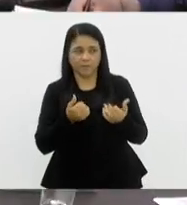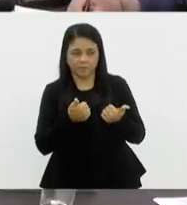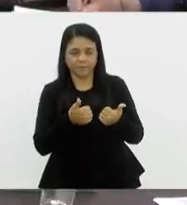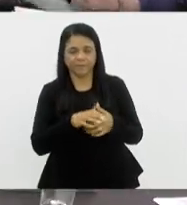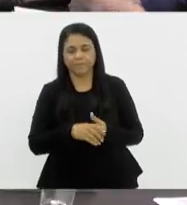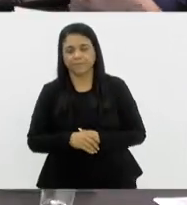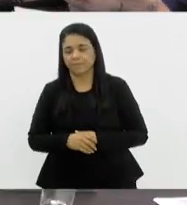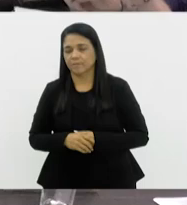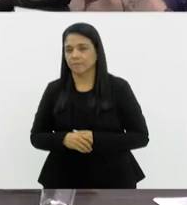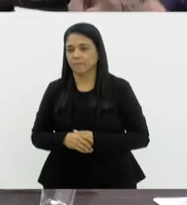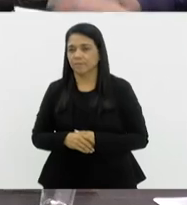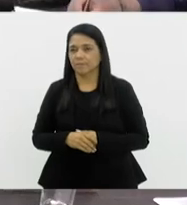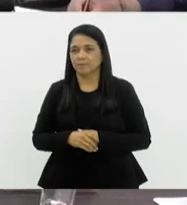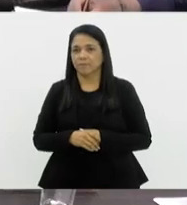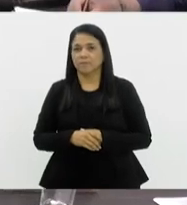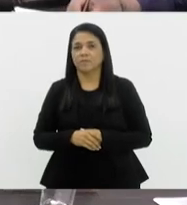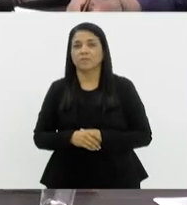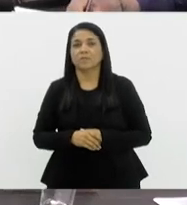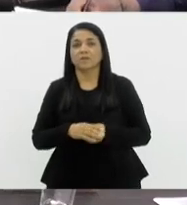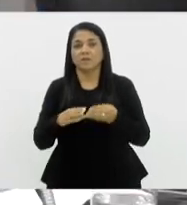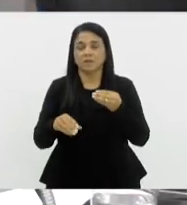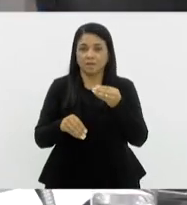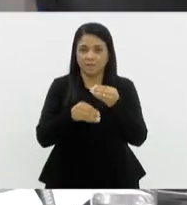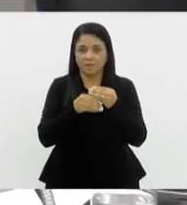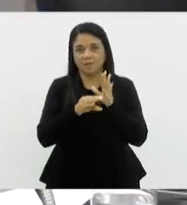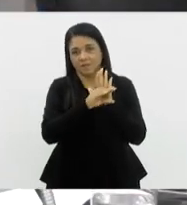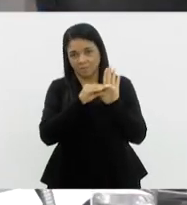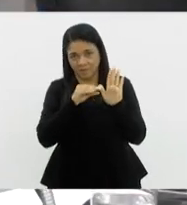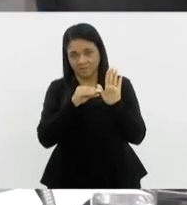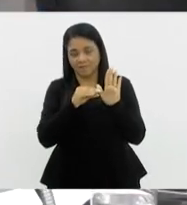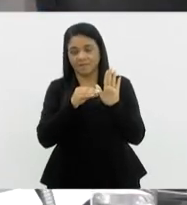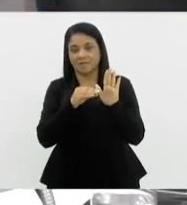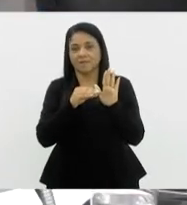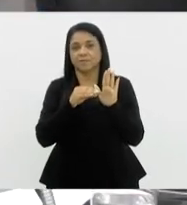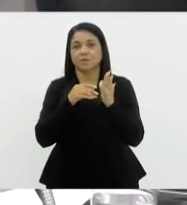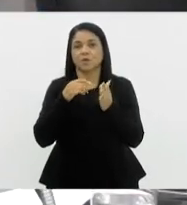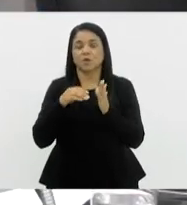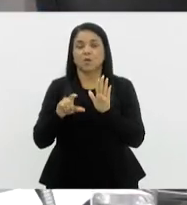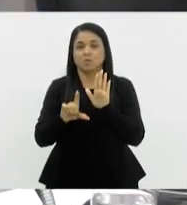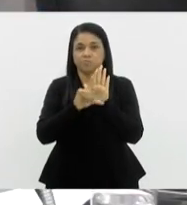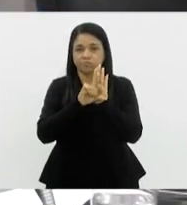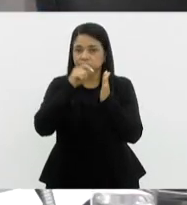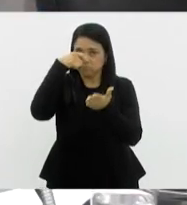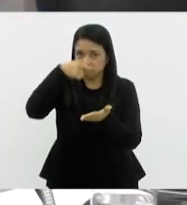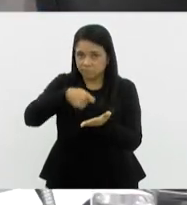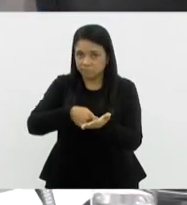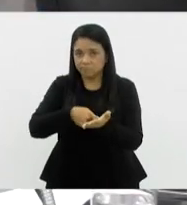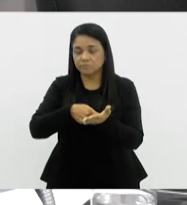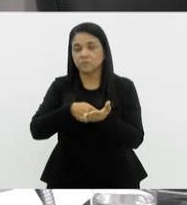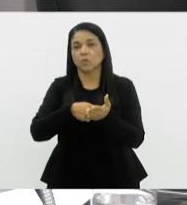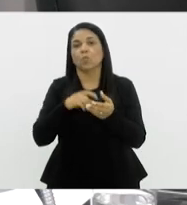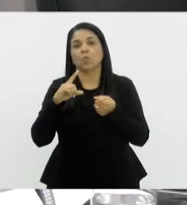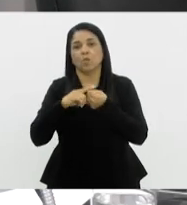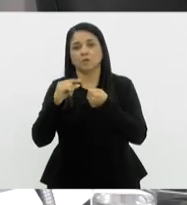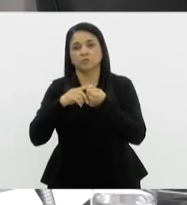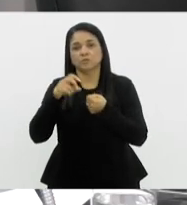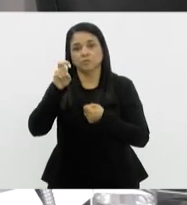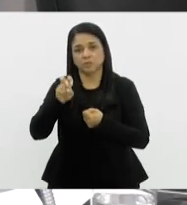Então, emendando a emenda, para o cumprimento dessa lei, fica assegurado os recursos do artigo 5º da